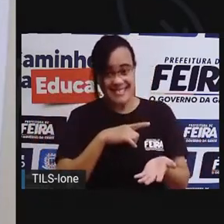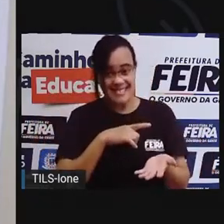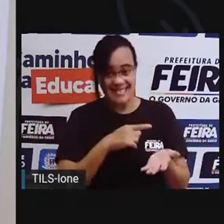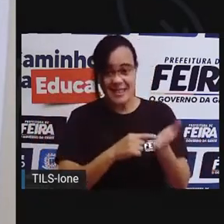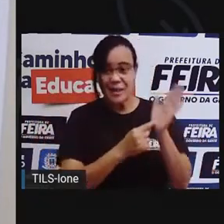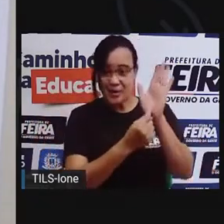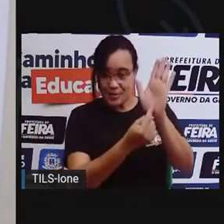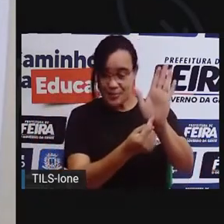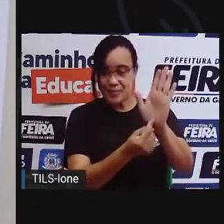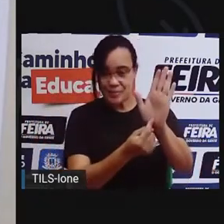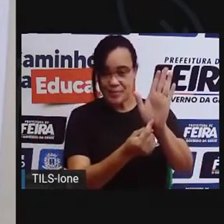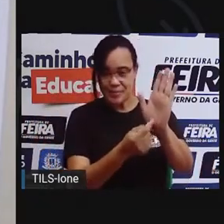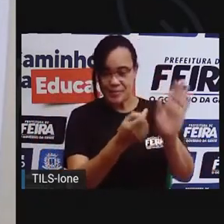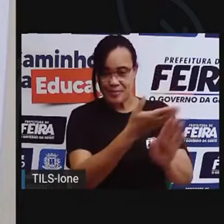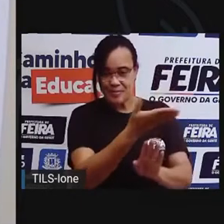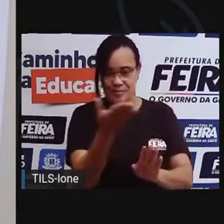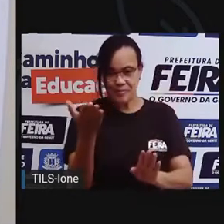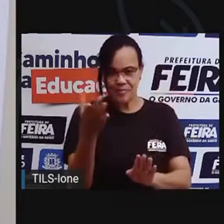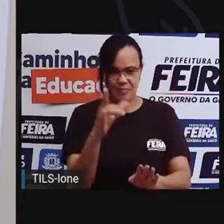pra você. Então, eu tenho aqui.